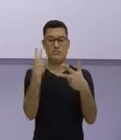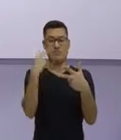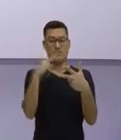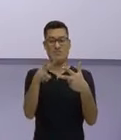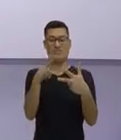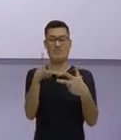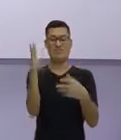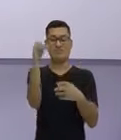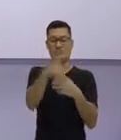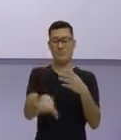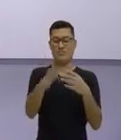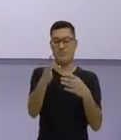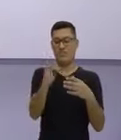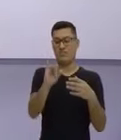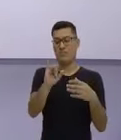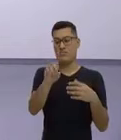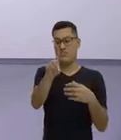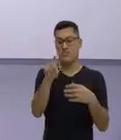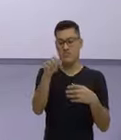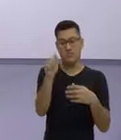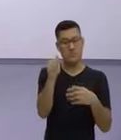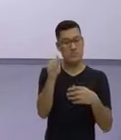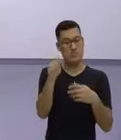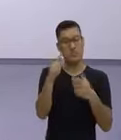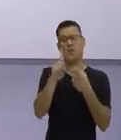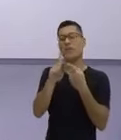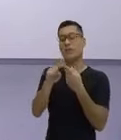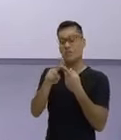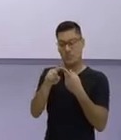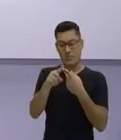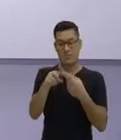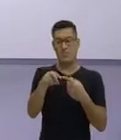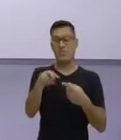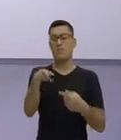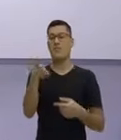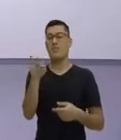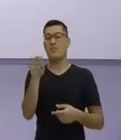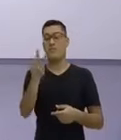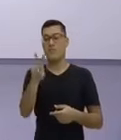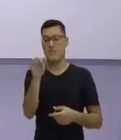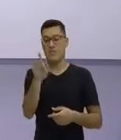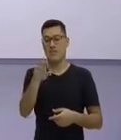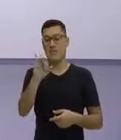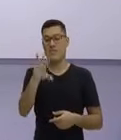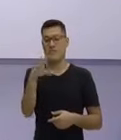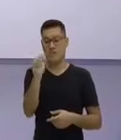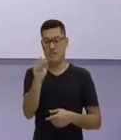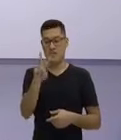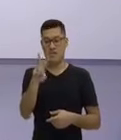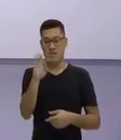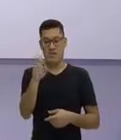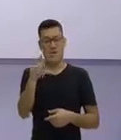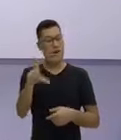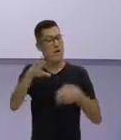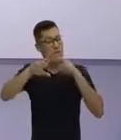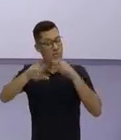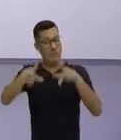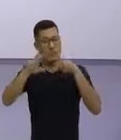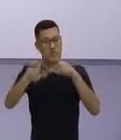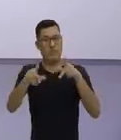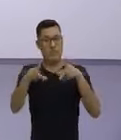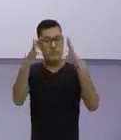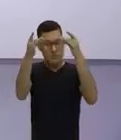parte fixa, ela vai te ajudar a resolver muitas questões, né? Porque isso vai influenciar no gráfico, tem outras situações. Então, por isso que a gente está dando muita ênfase nisso,